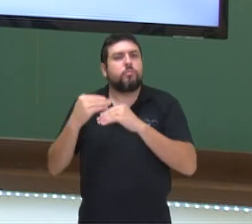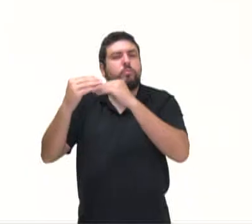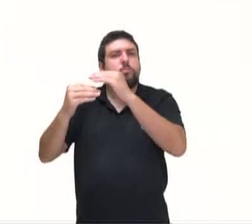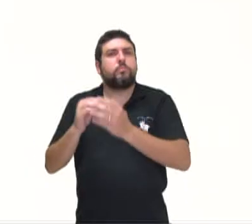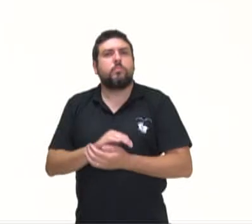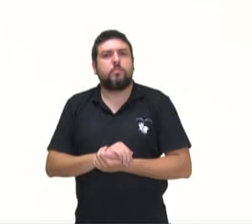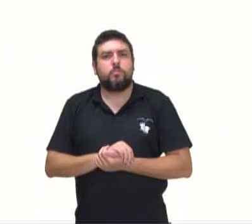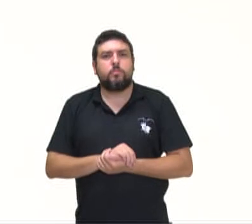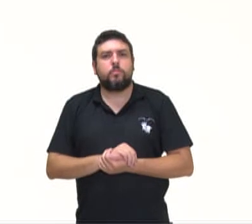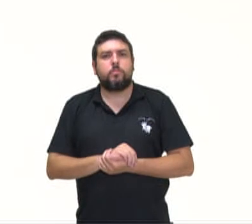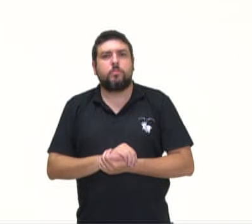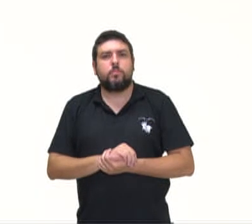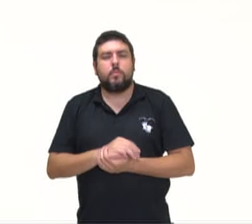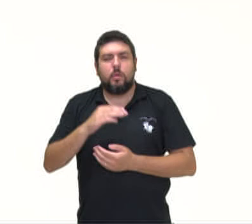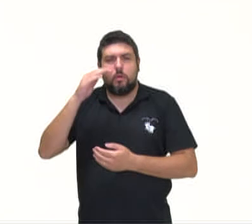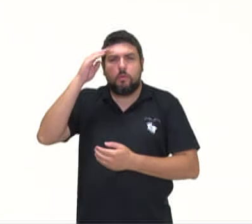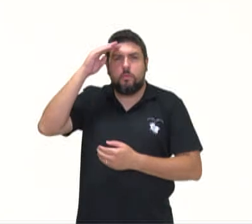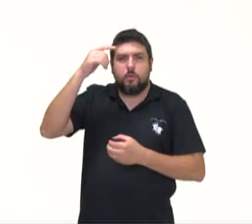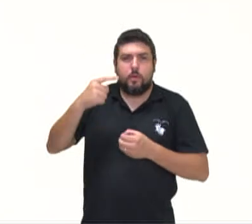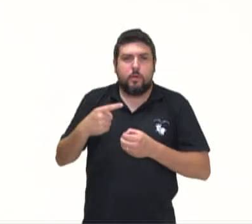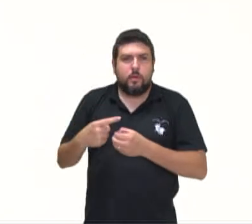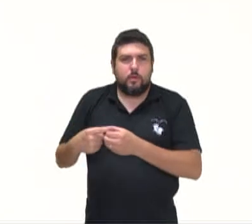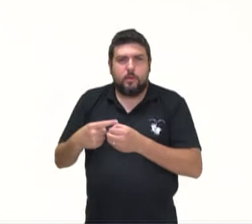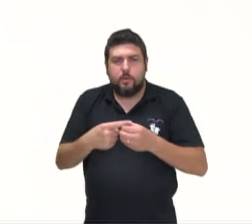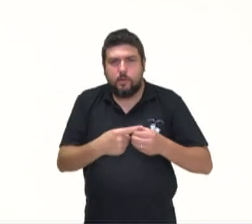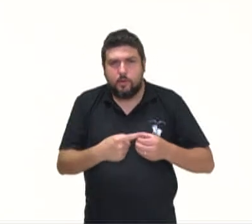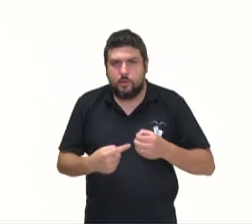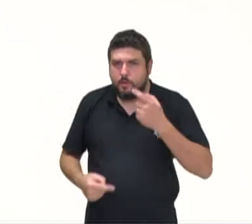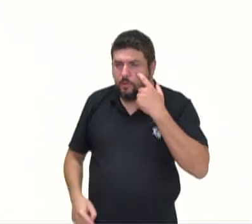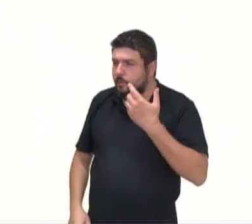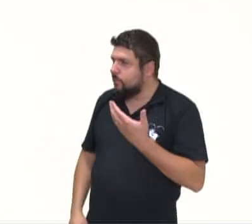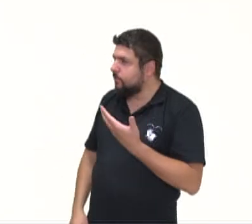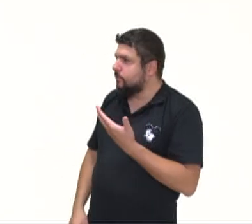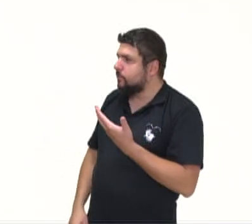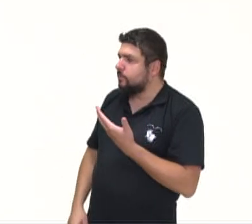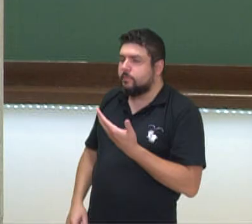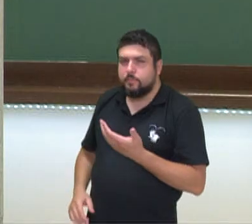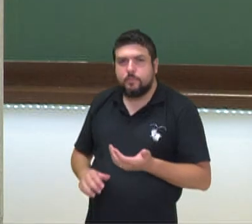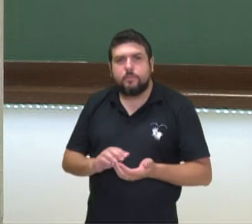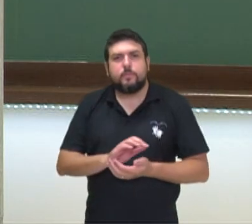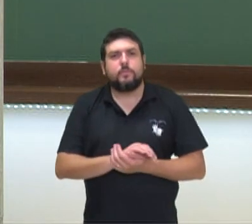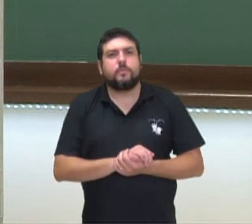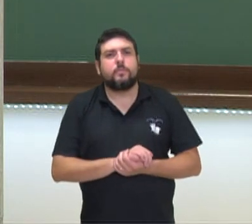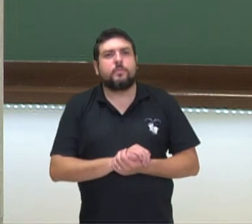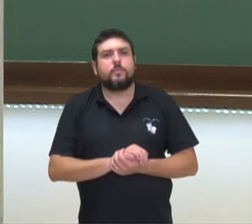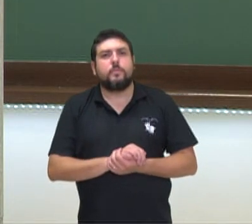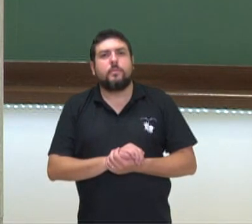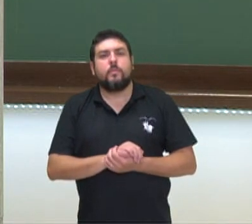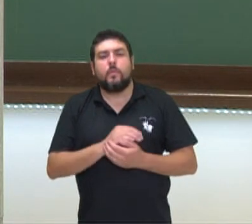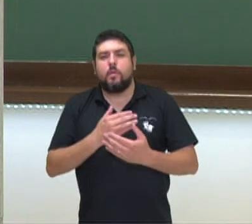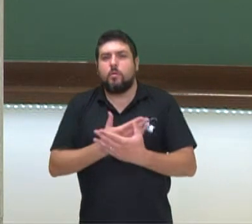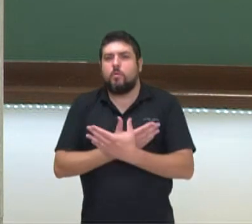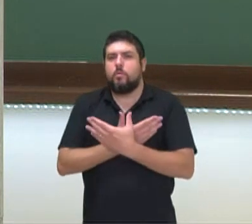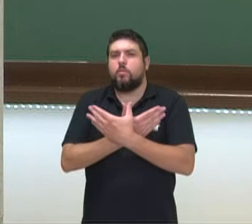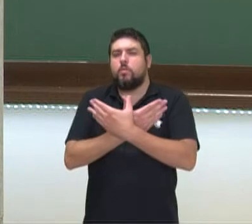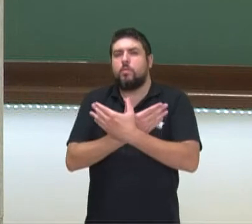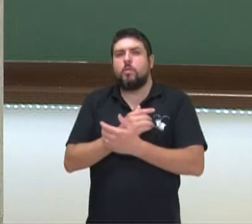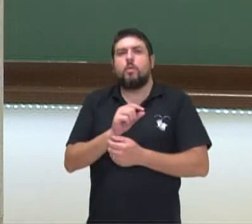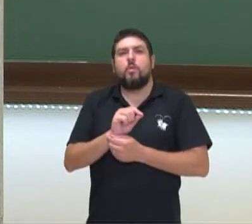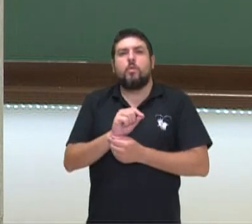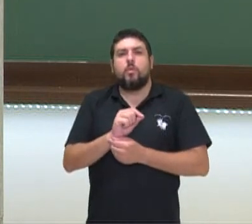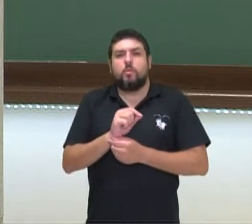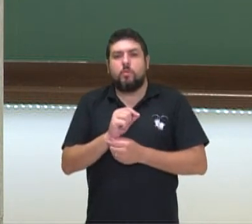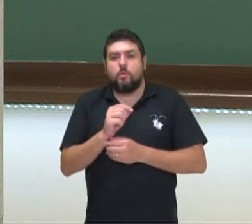As principais cidades: Palenque, Tikal, Copán, Chichén Itzá. Os maias não formaram um